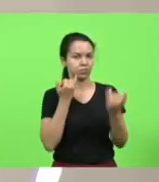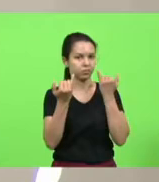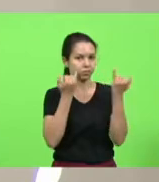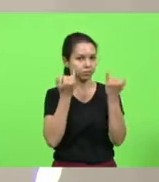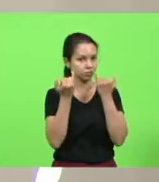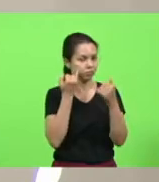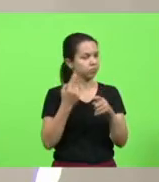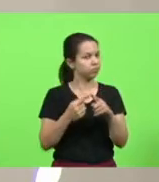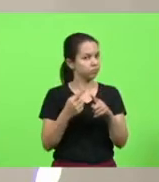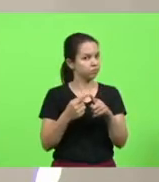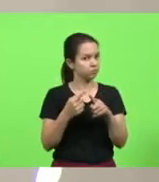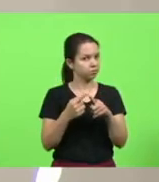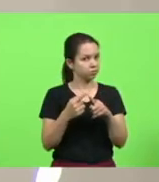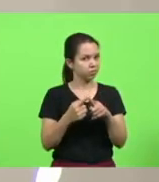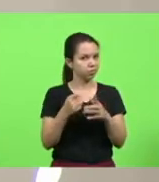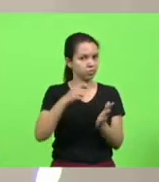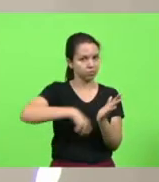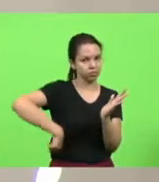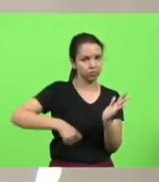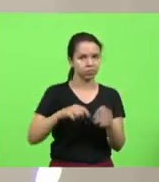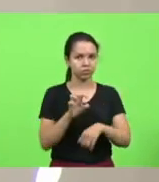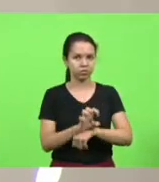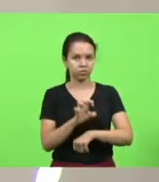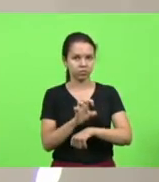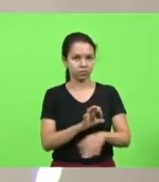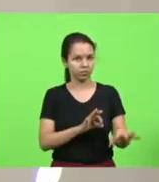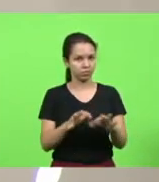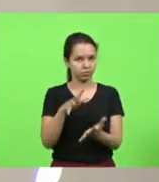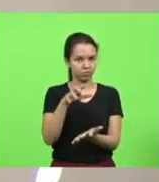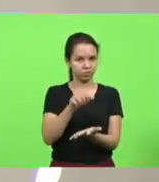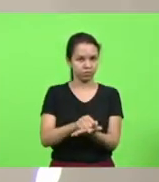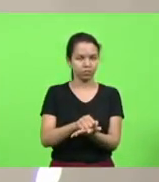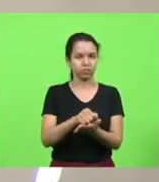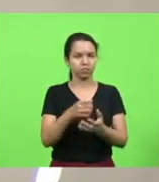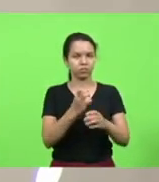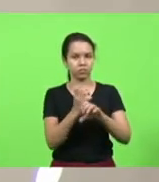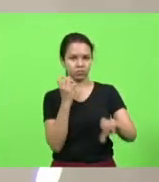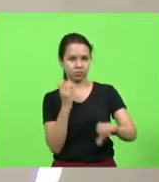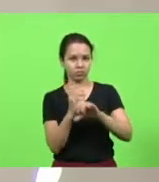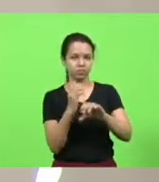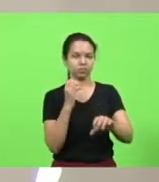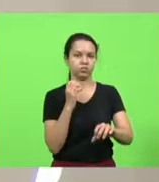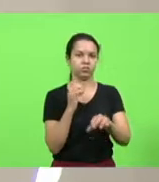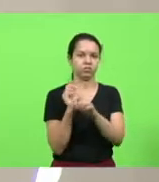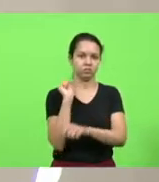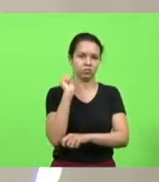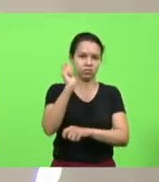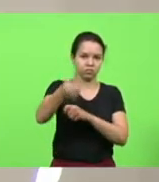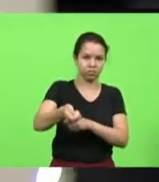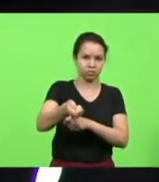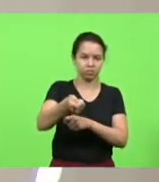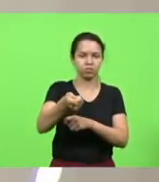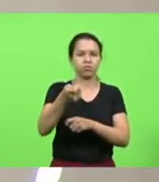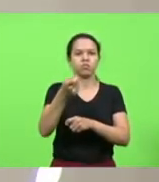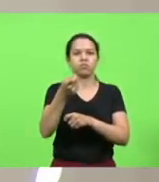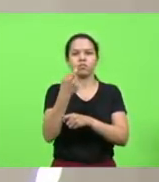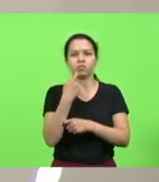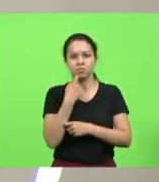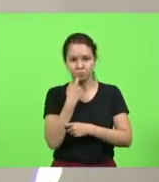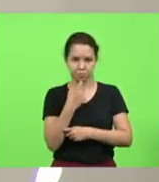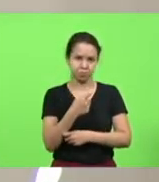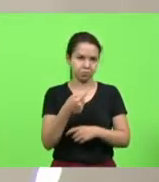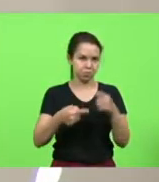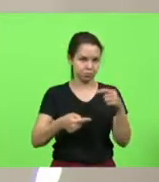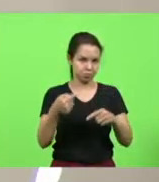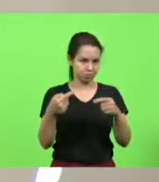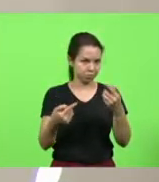está sendo feito concurso público no Estado para a contratação de engenheiros da pesca, em discussão. Não havendo quem queira discutir em